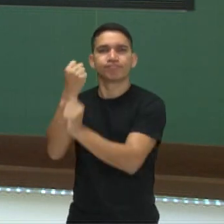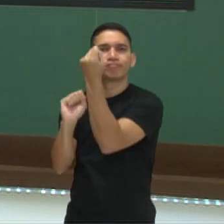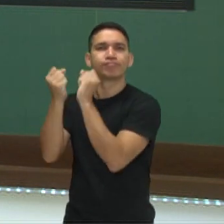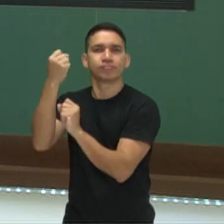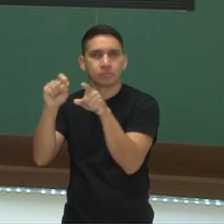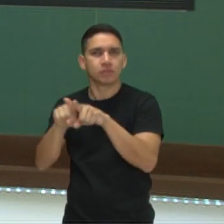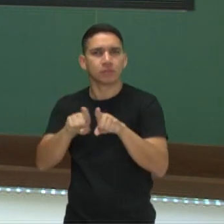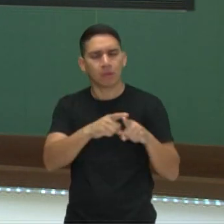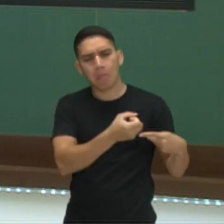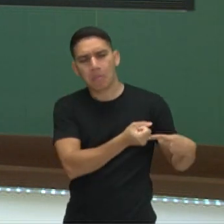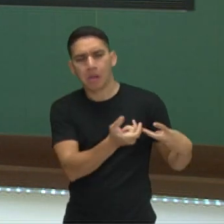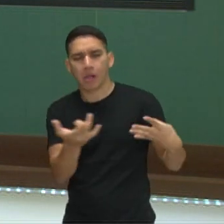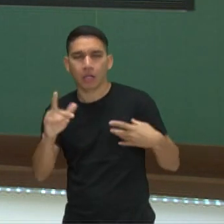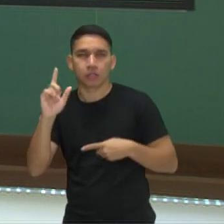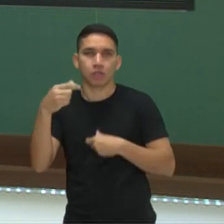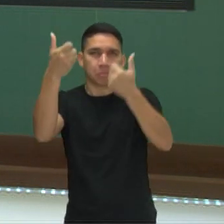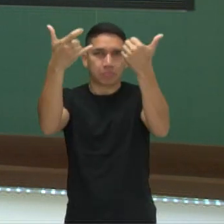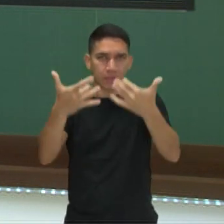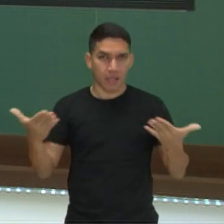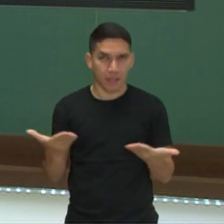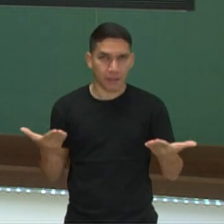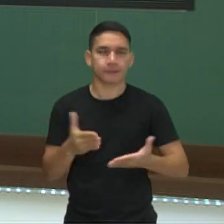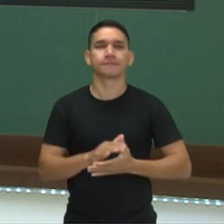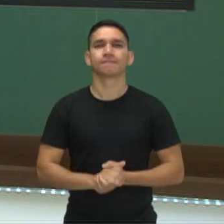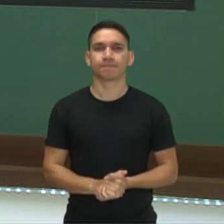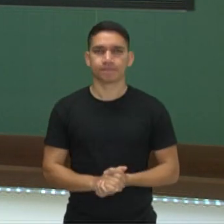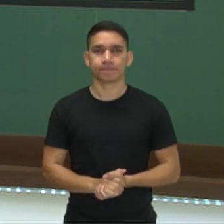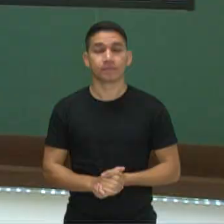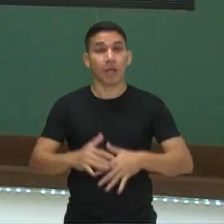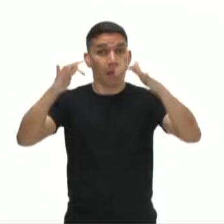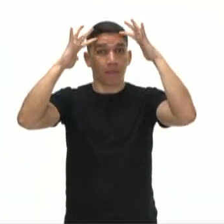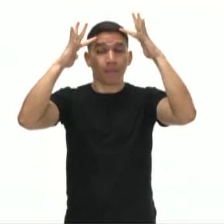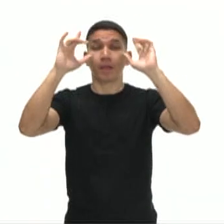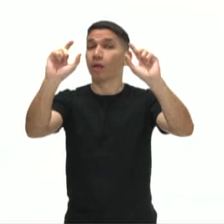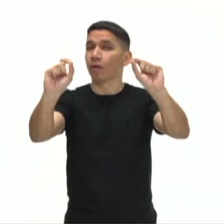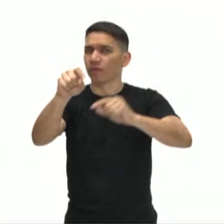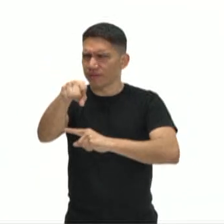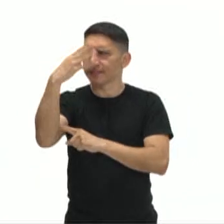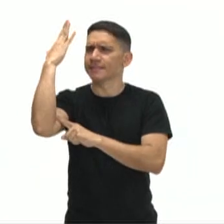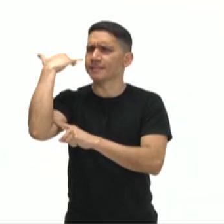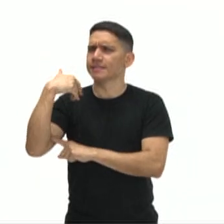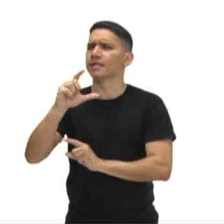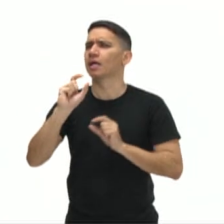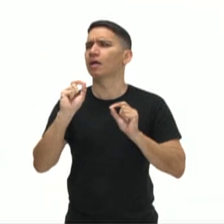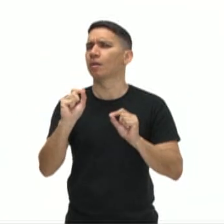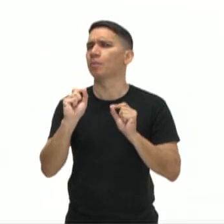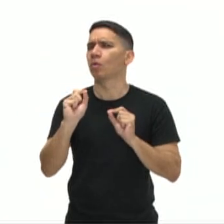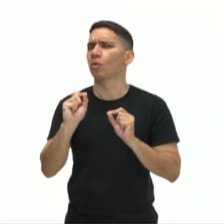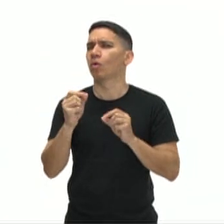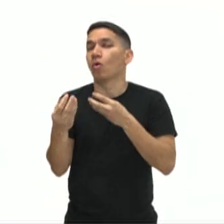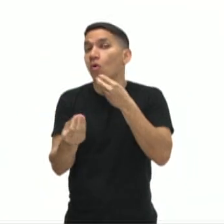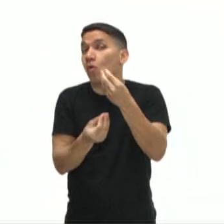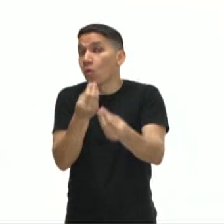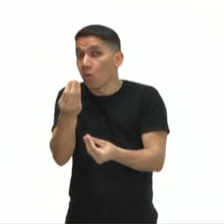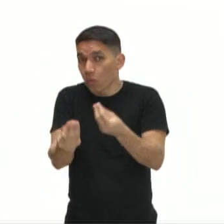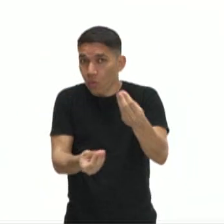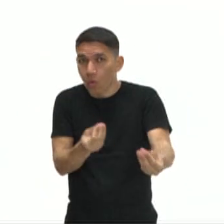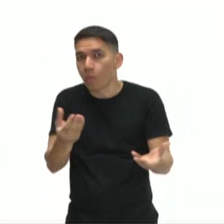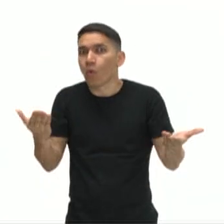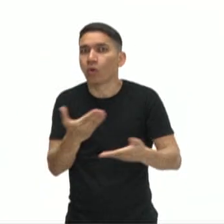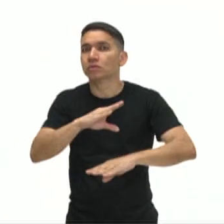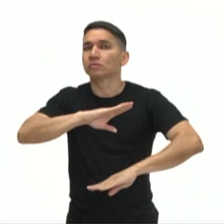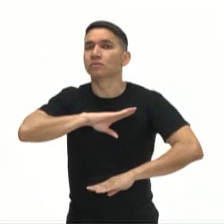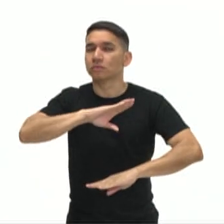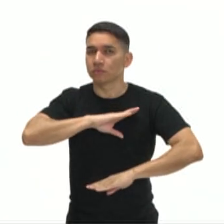nós vamos comentar nesta aula. Então, vamos refletir. Vocês sabem então como se encontra a economia